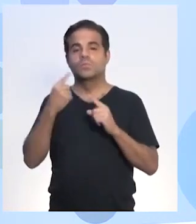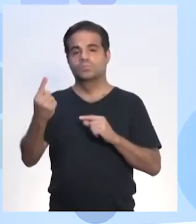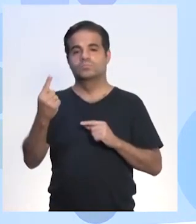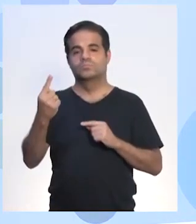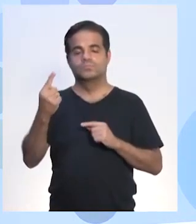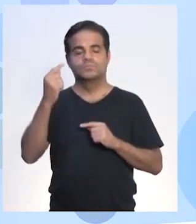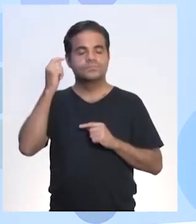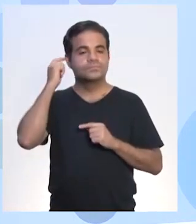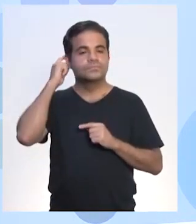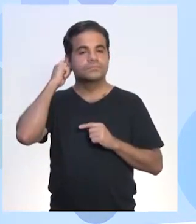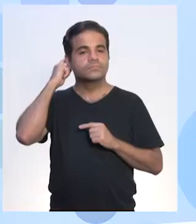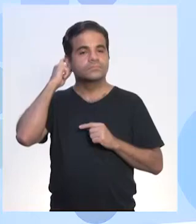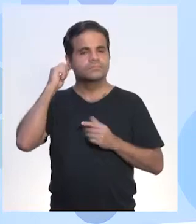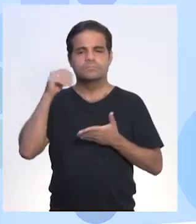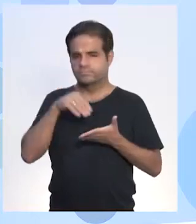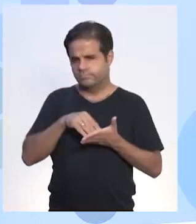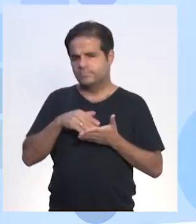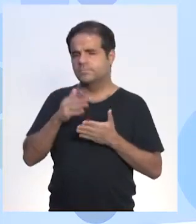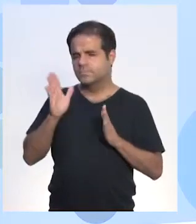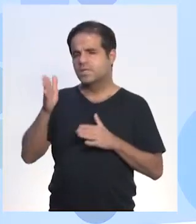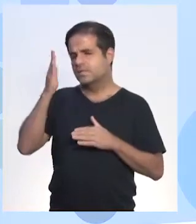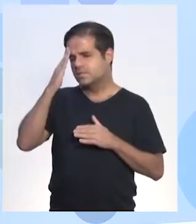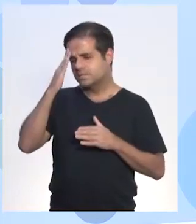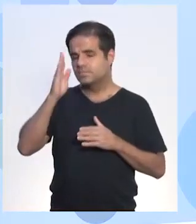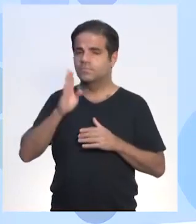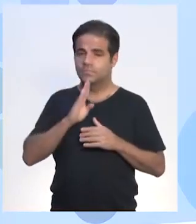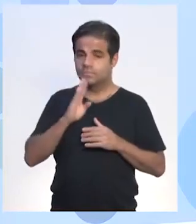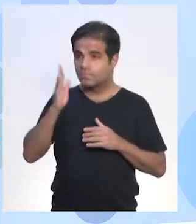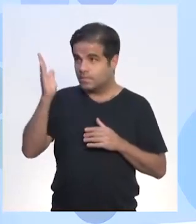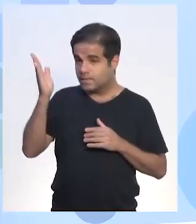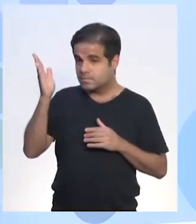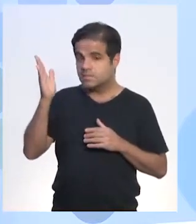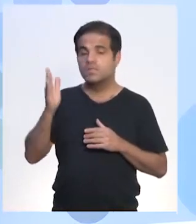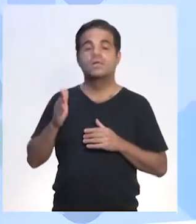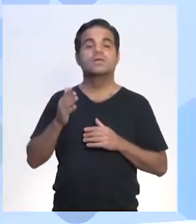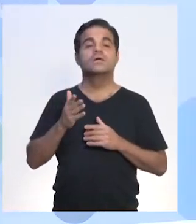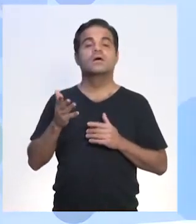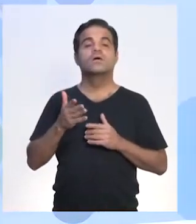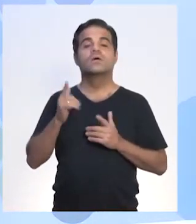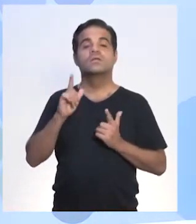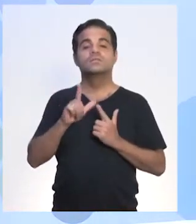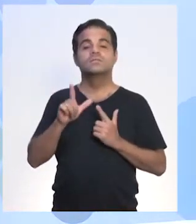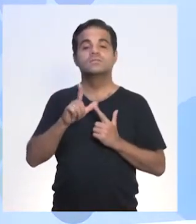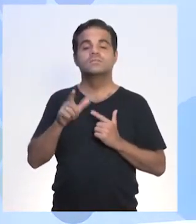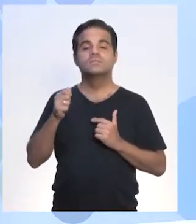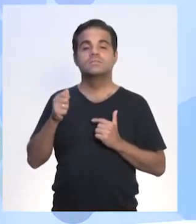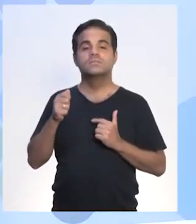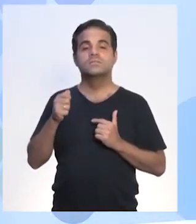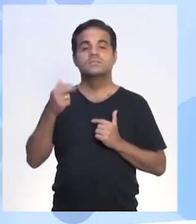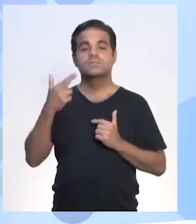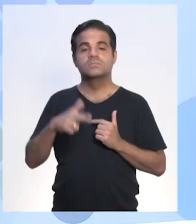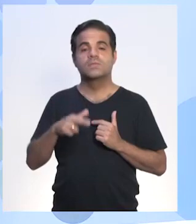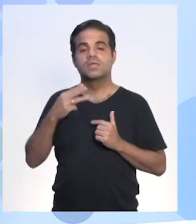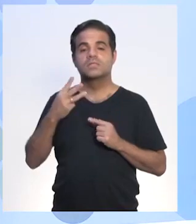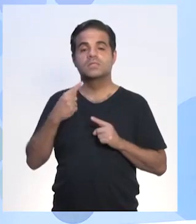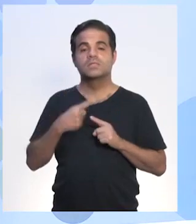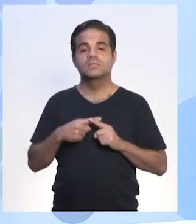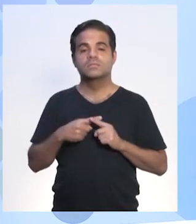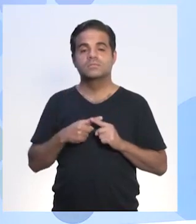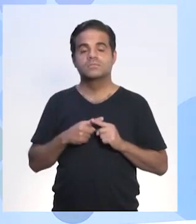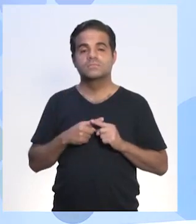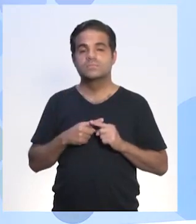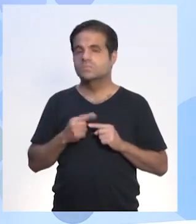vezes 1. Até aqui você já sabia. Perfeito. Agora, letra A repete 3